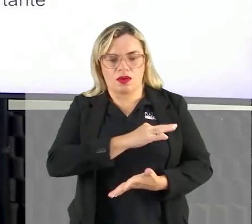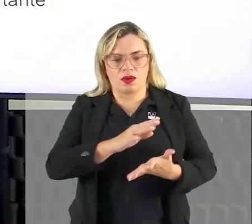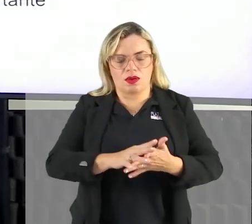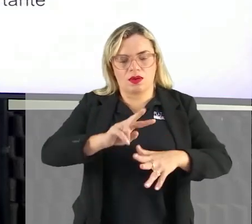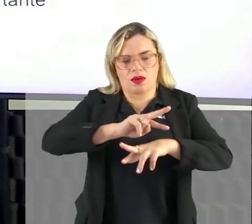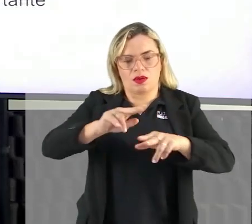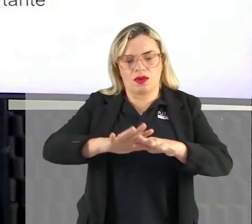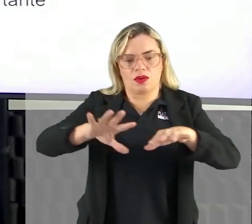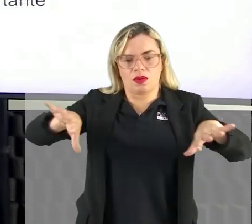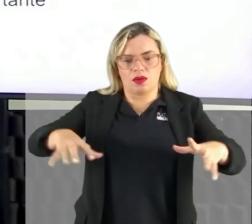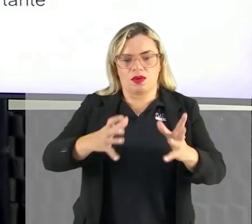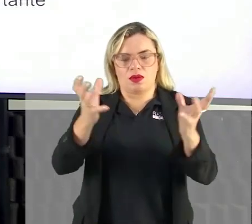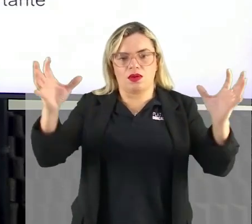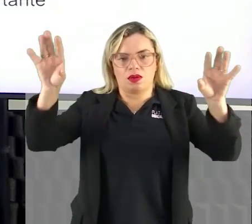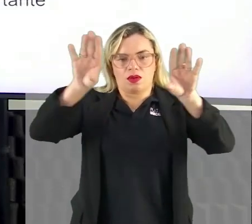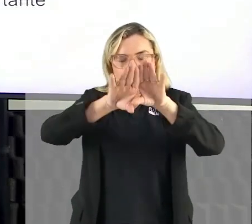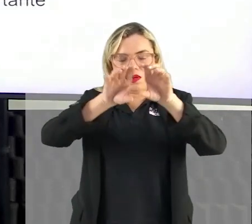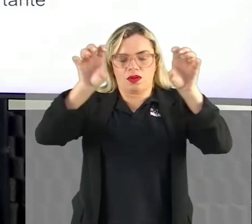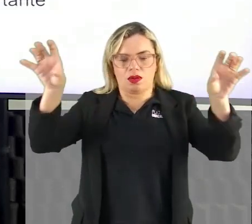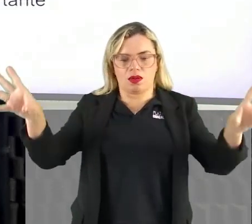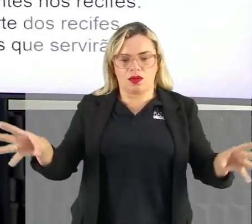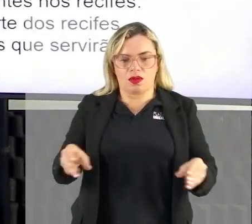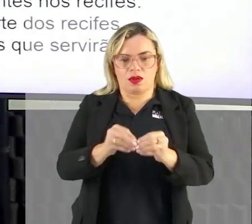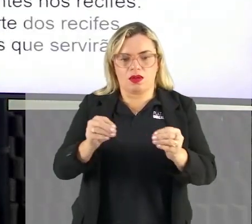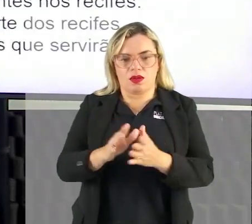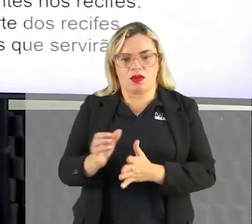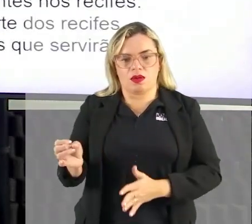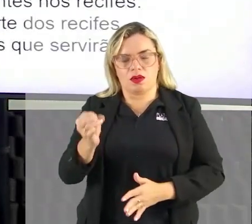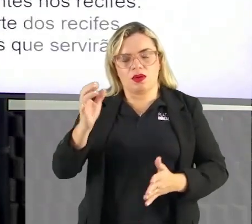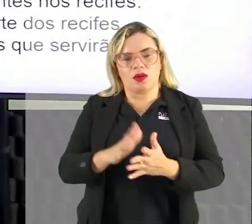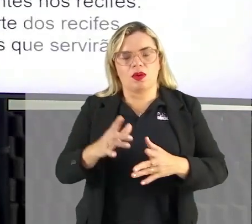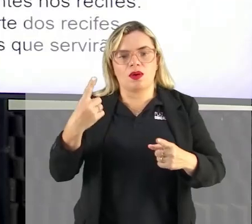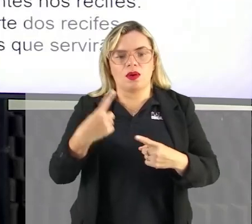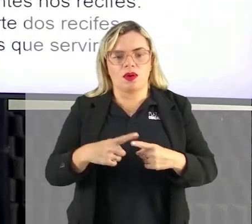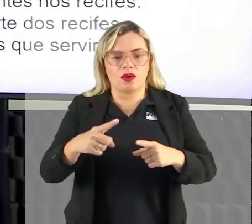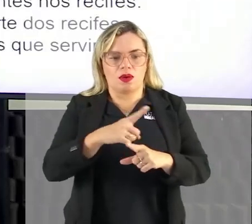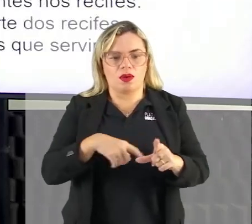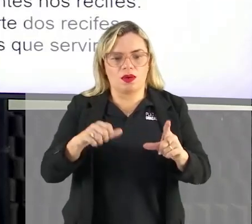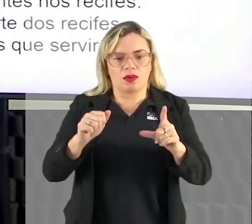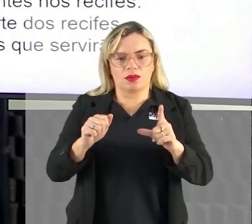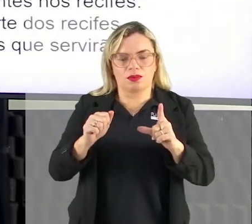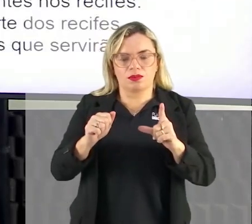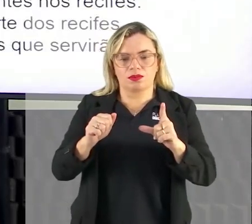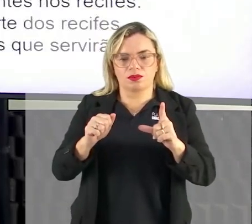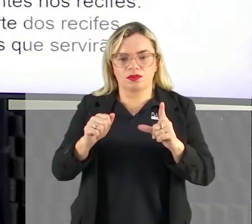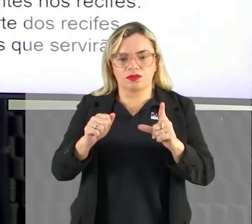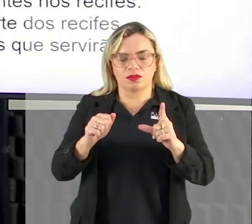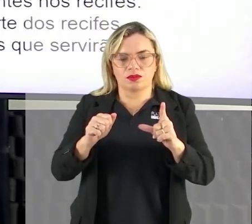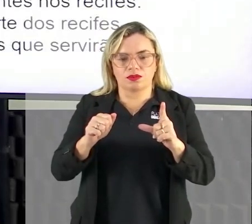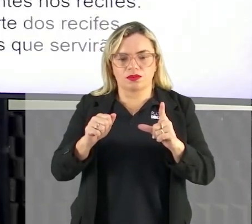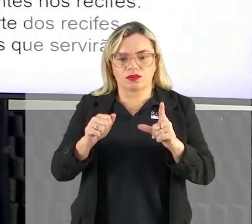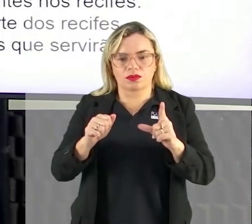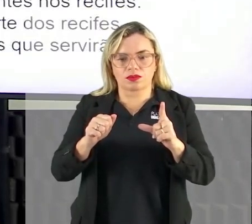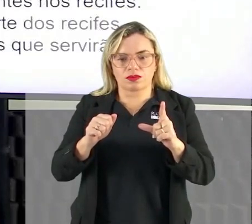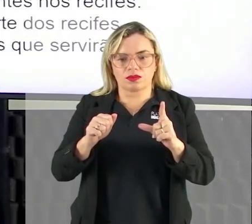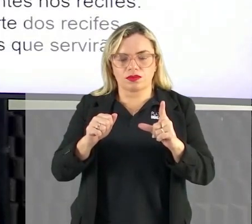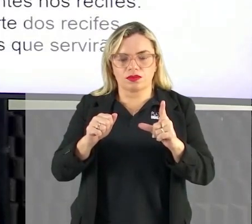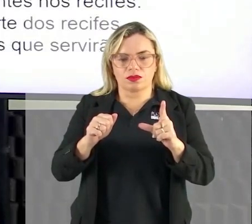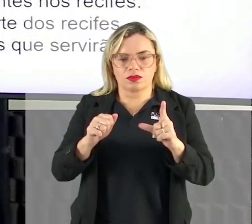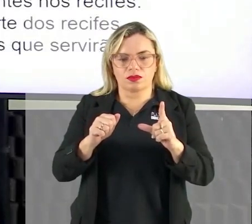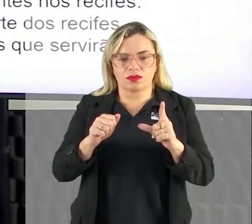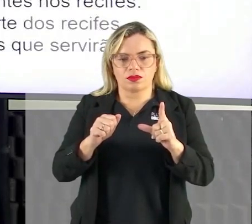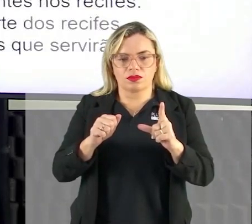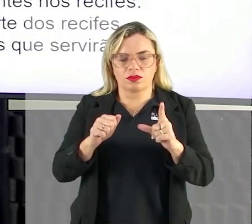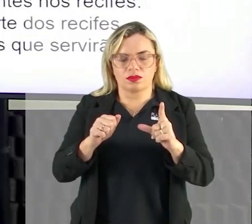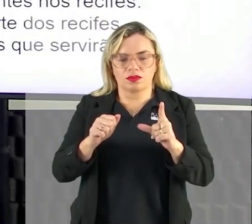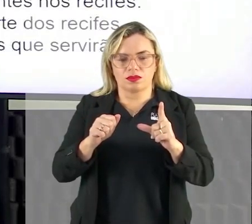é ecologicamente importante porque esses organismos são autótrofos, atuando como base